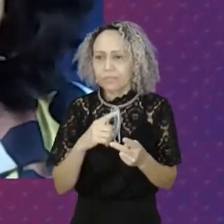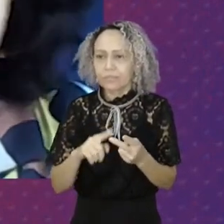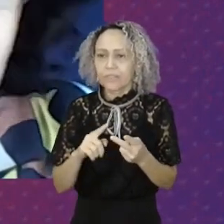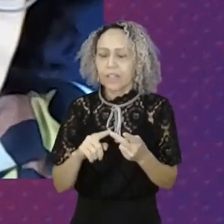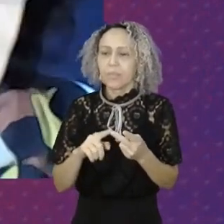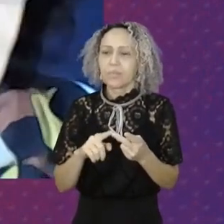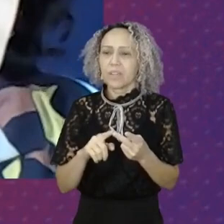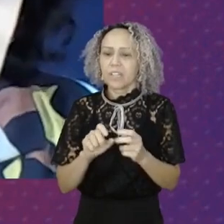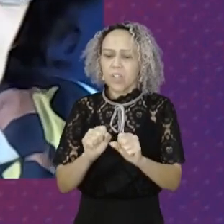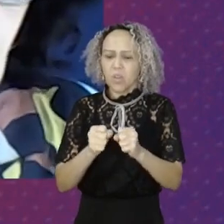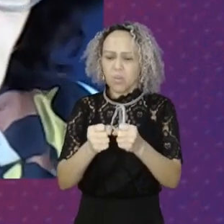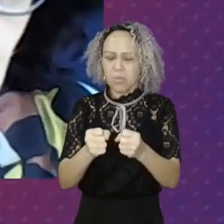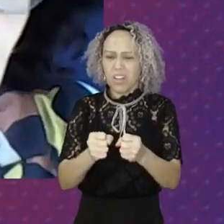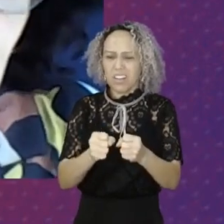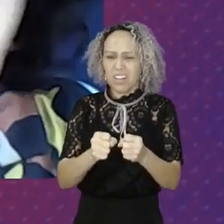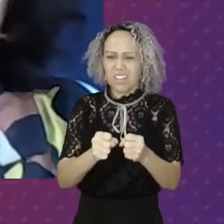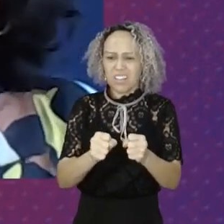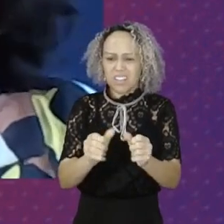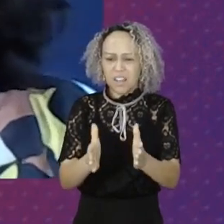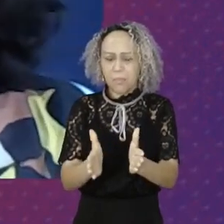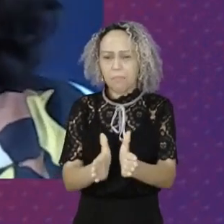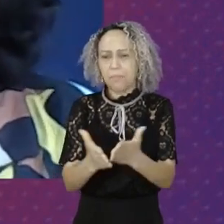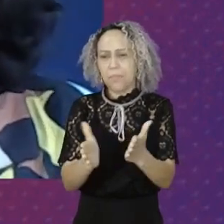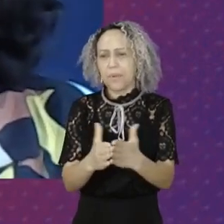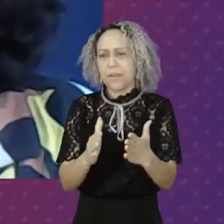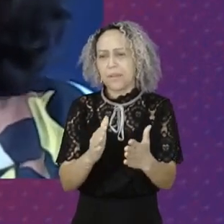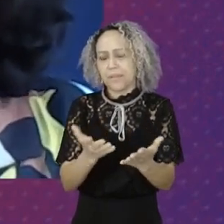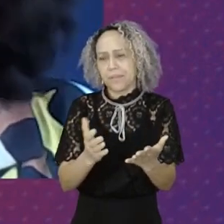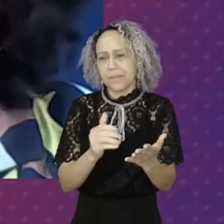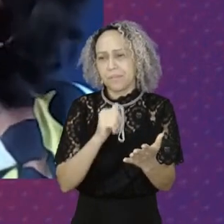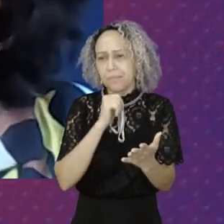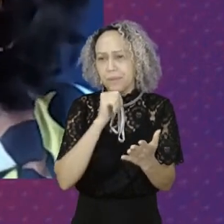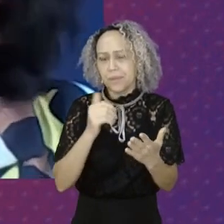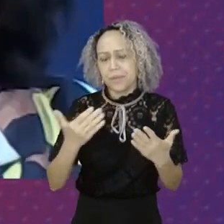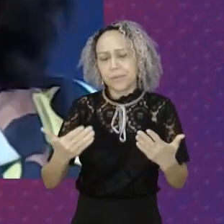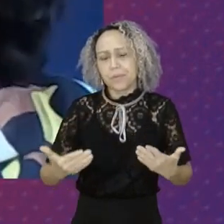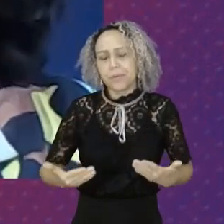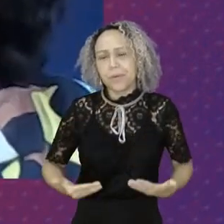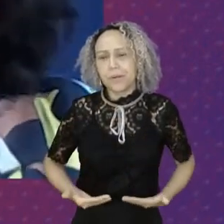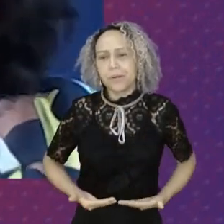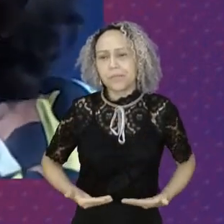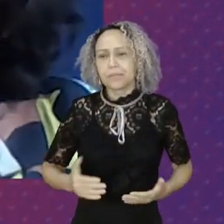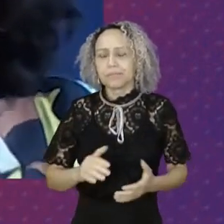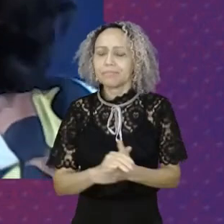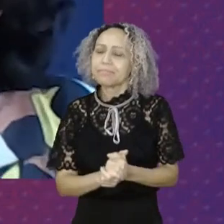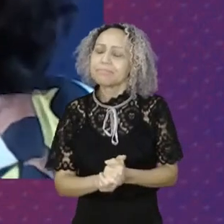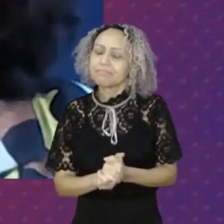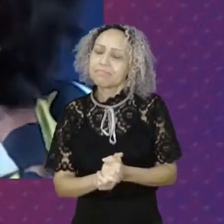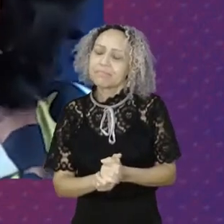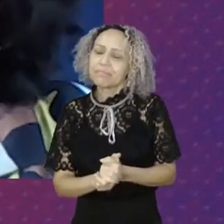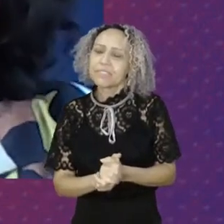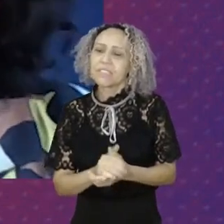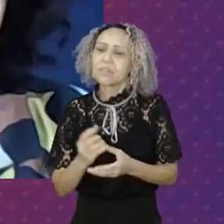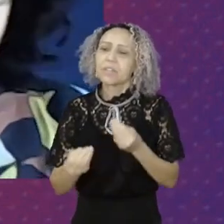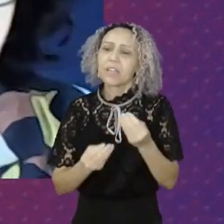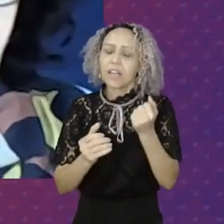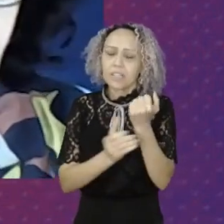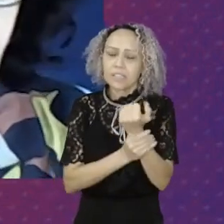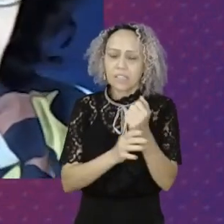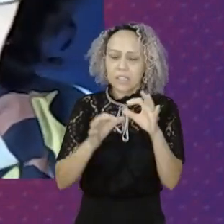à pobreza menstrual, né? Hoje tem trazido um outro termo, né, que é a garantia à